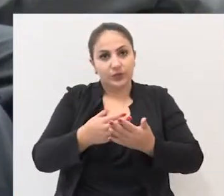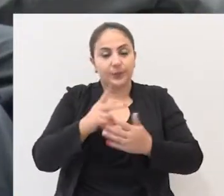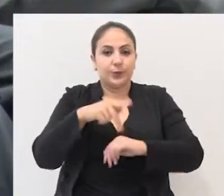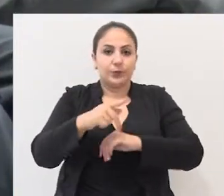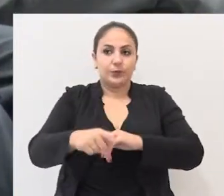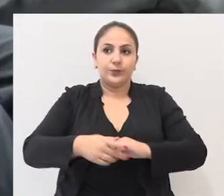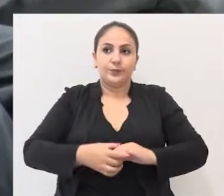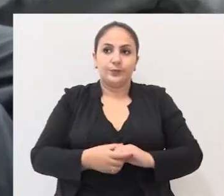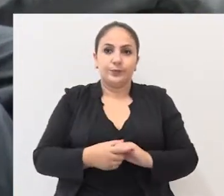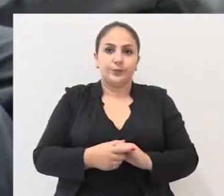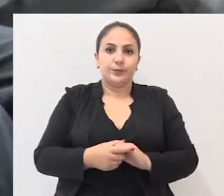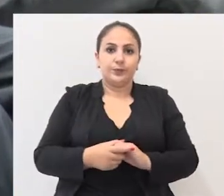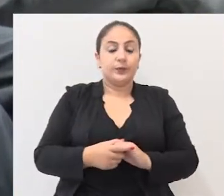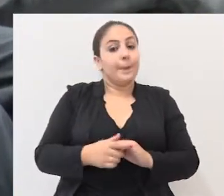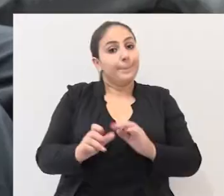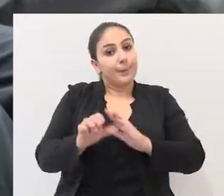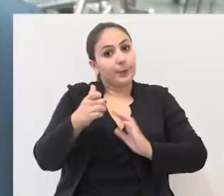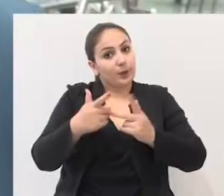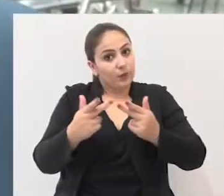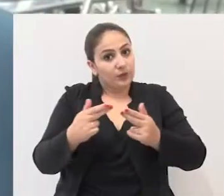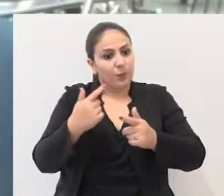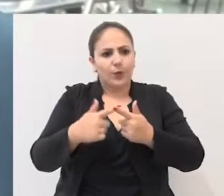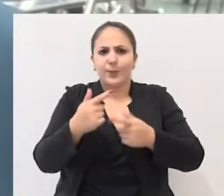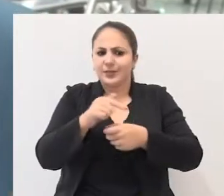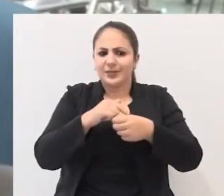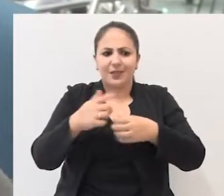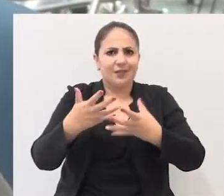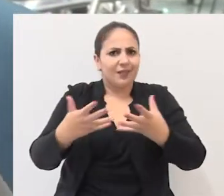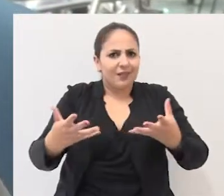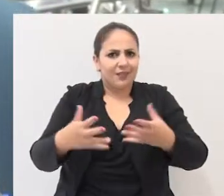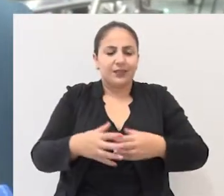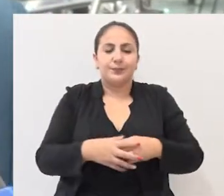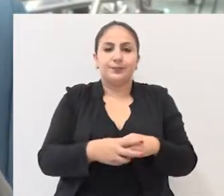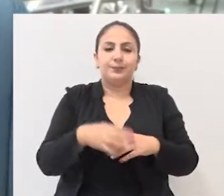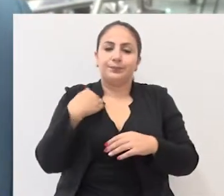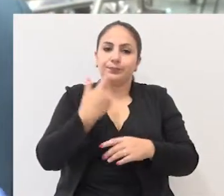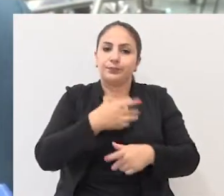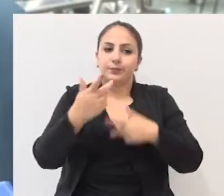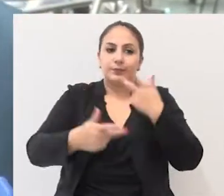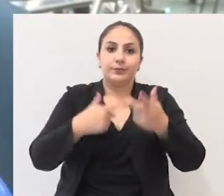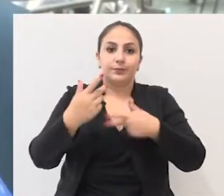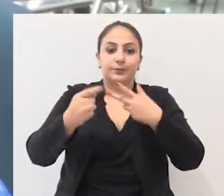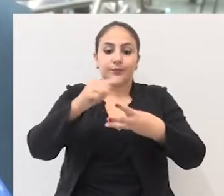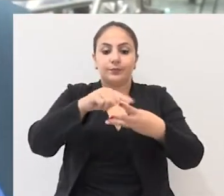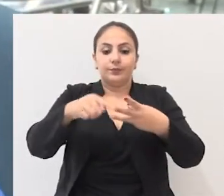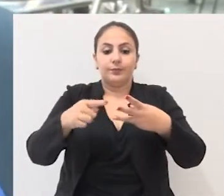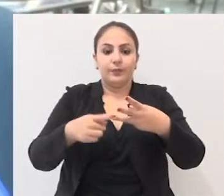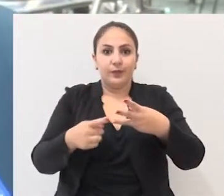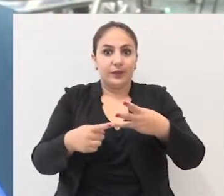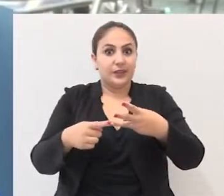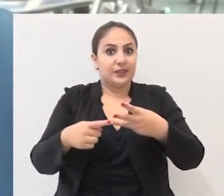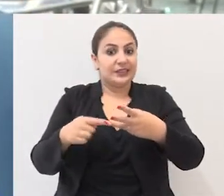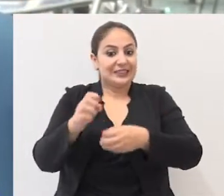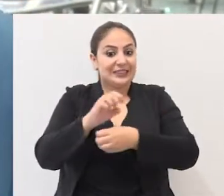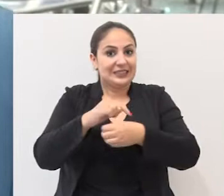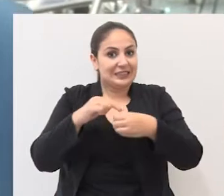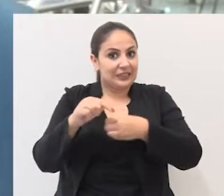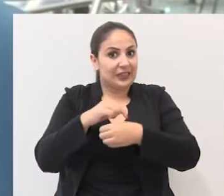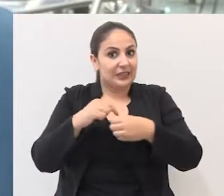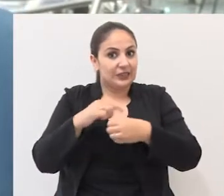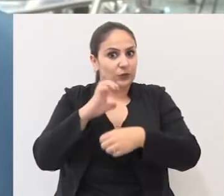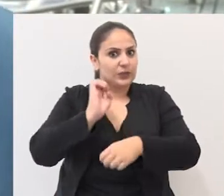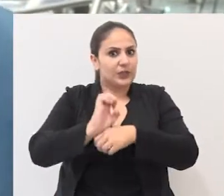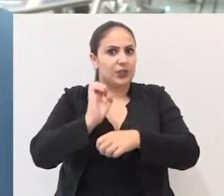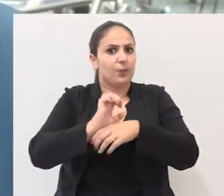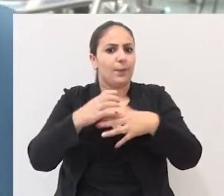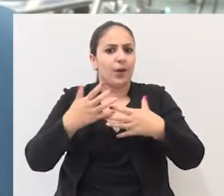Passo Fundo. Primeiramente porque é uma grande cidade. Nós estamos falando da terceira cidade do estado, potencial de